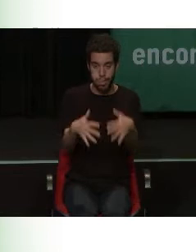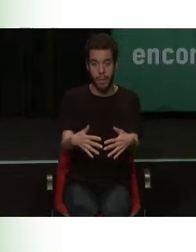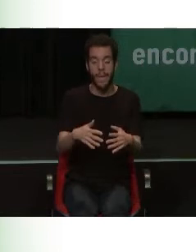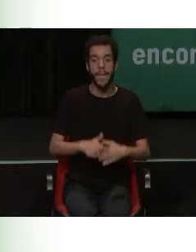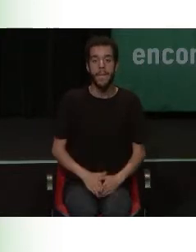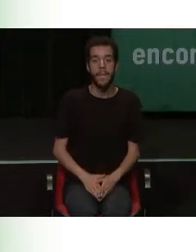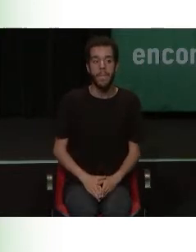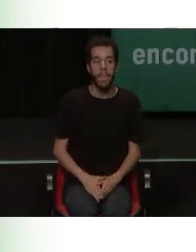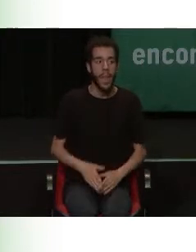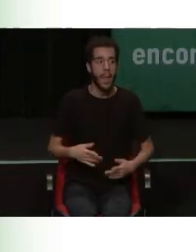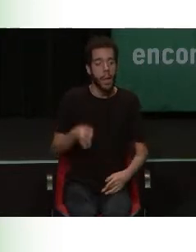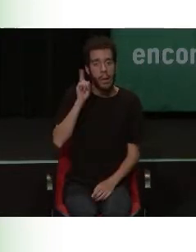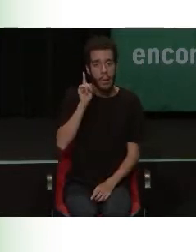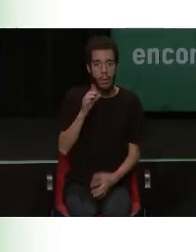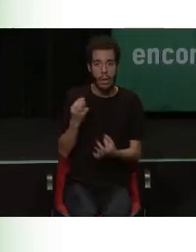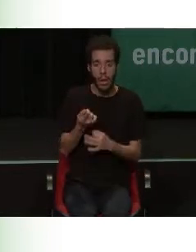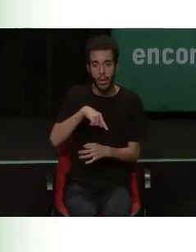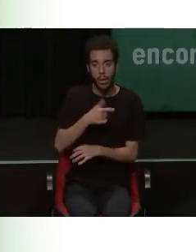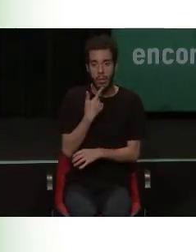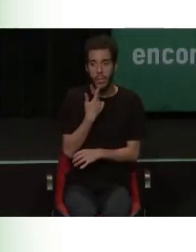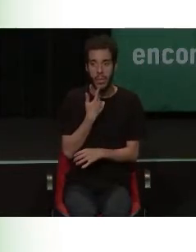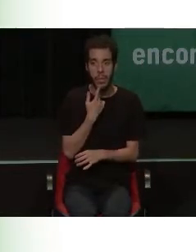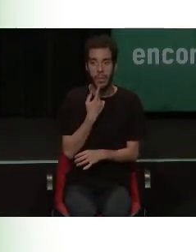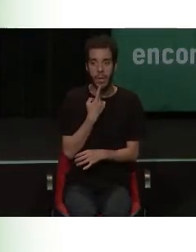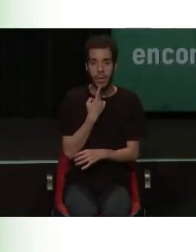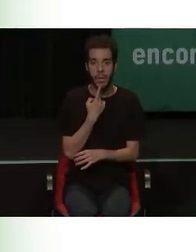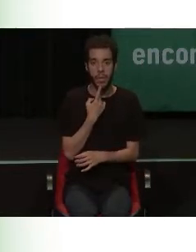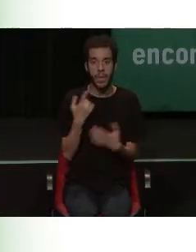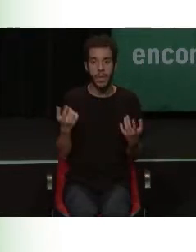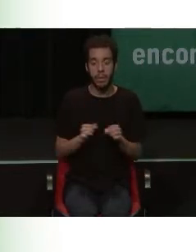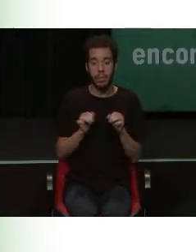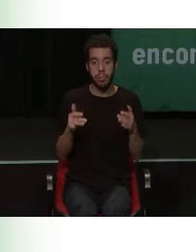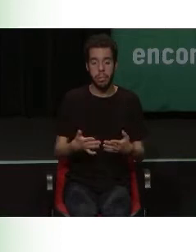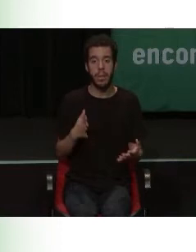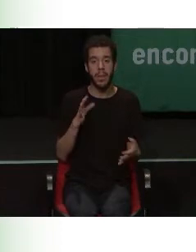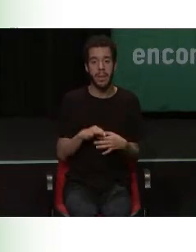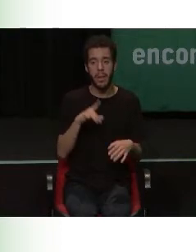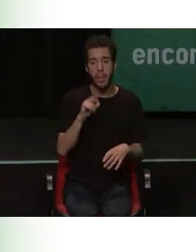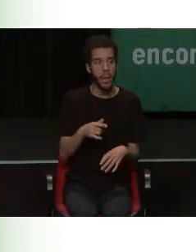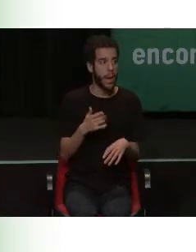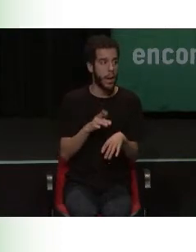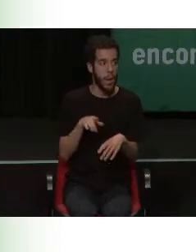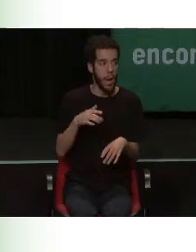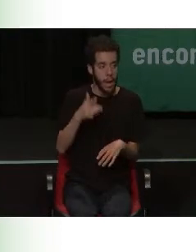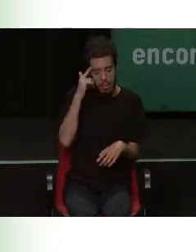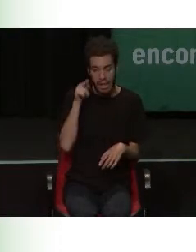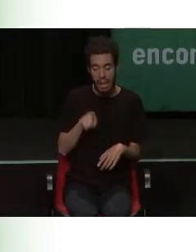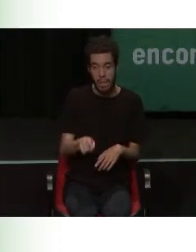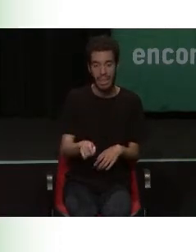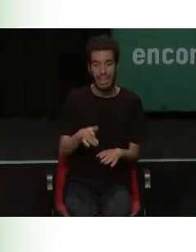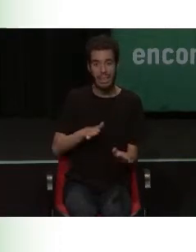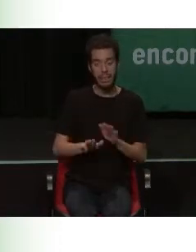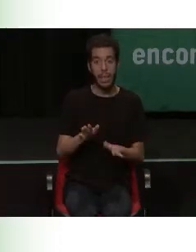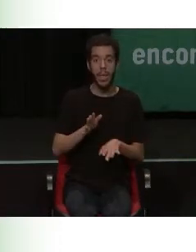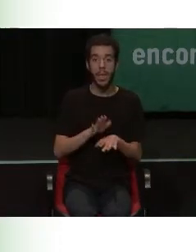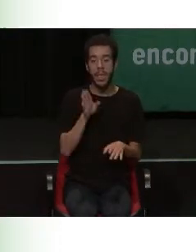é muito importante perceber que essa transmissão tem muito a ver com o mecanismo de resistência. Ou seja, se o gene